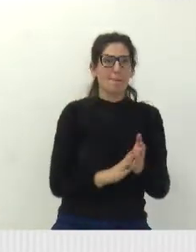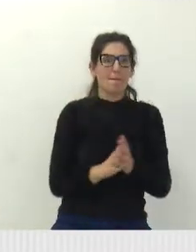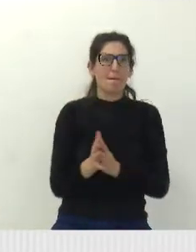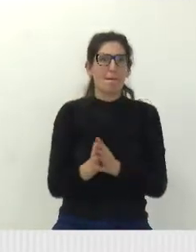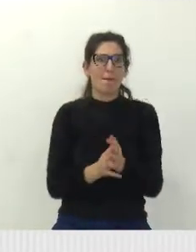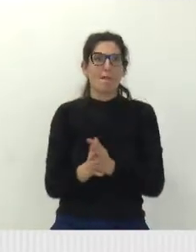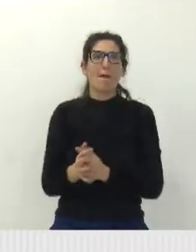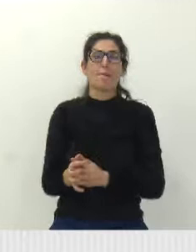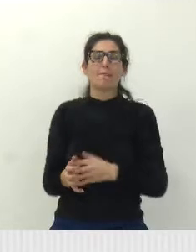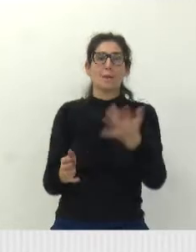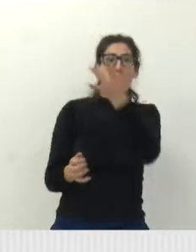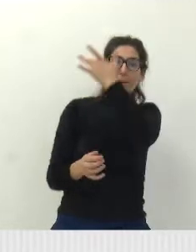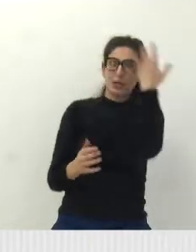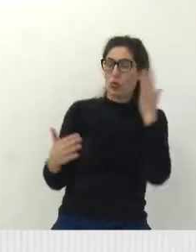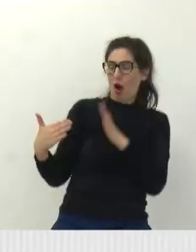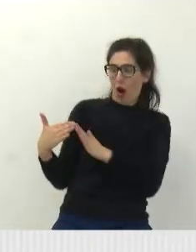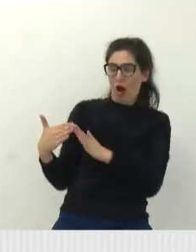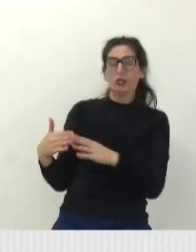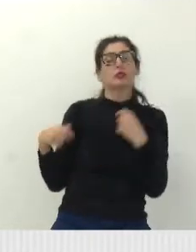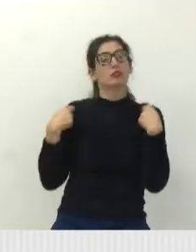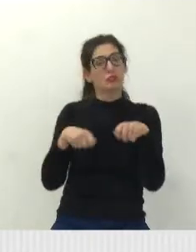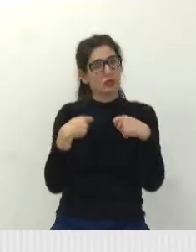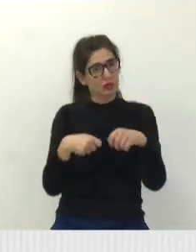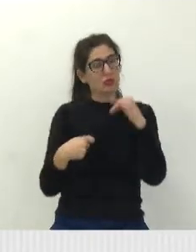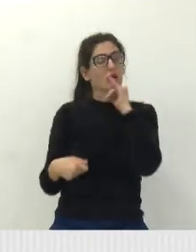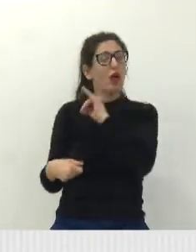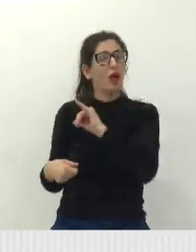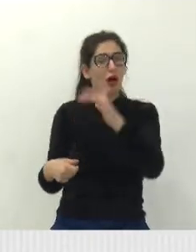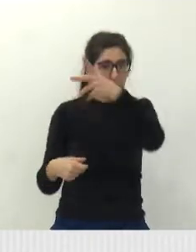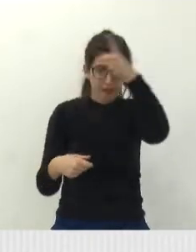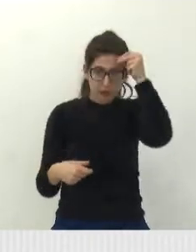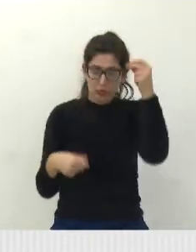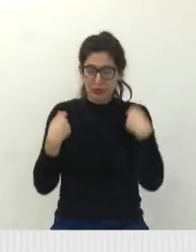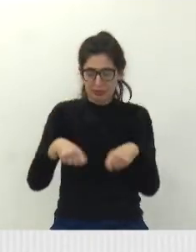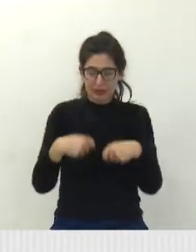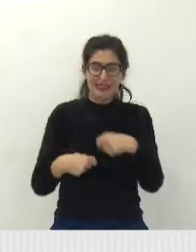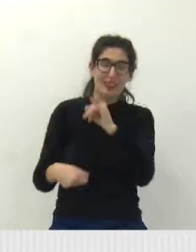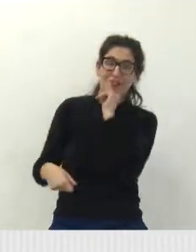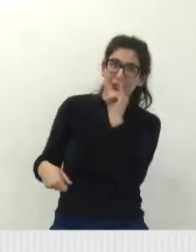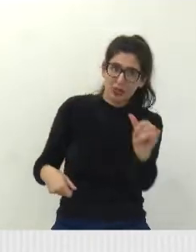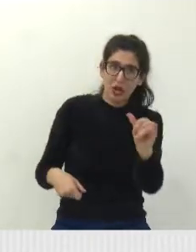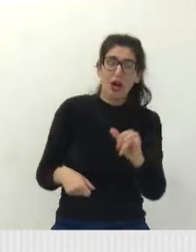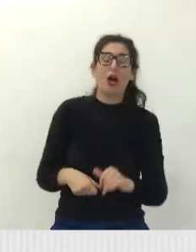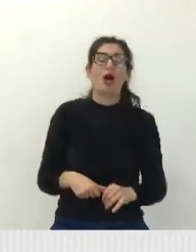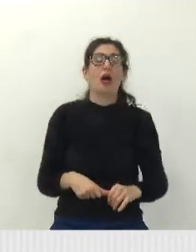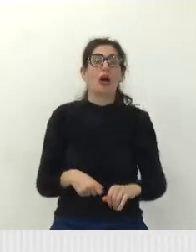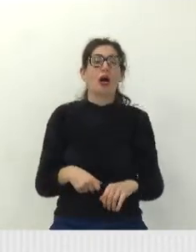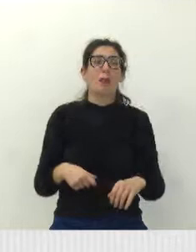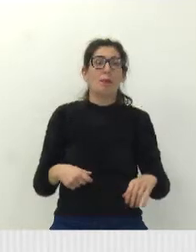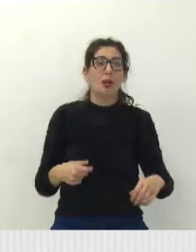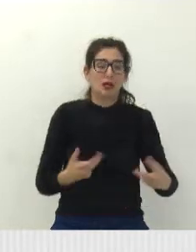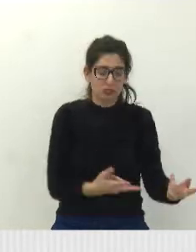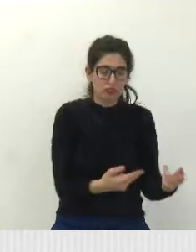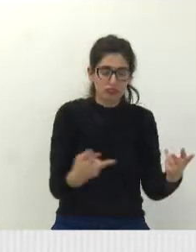Seja comunicada dessa capina que ela tem que fazer, porque as pessoas têm que sair na rua para poder caminhar. Pois